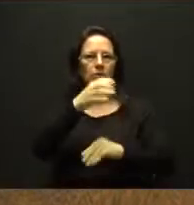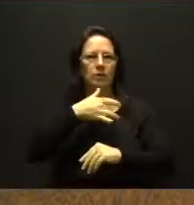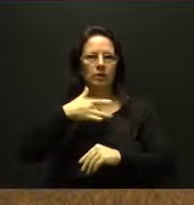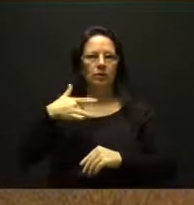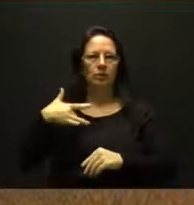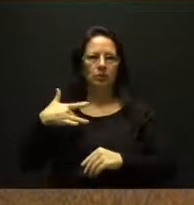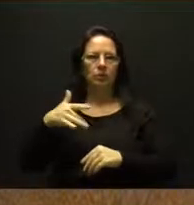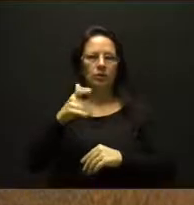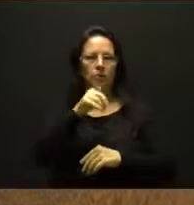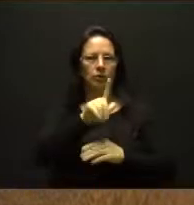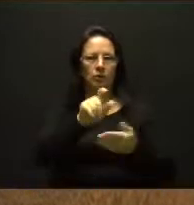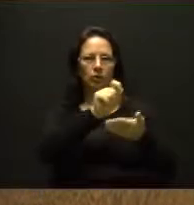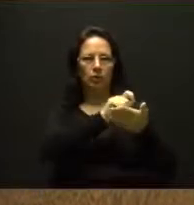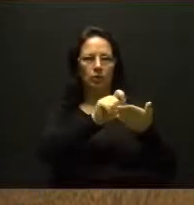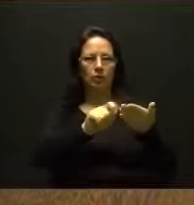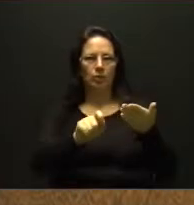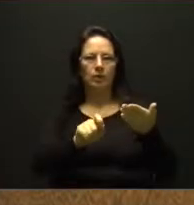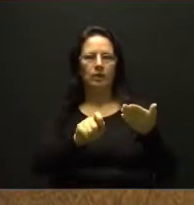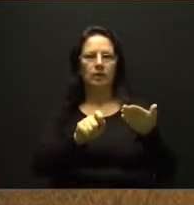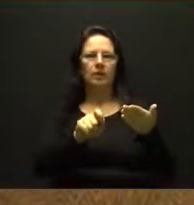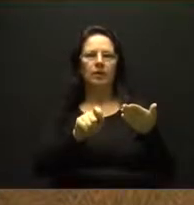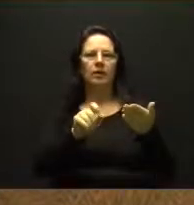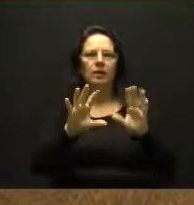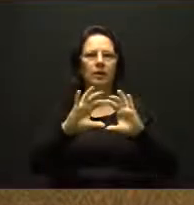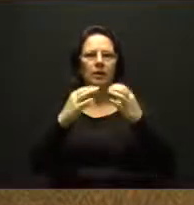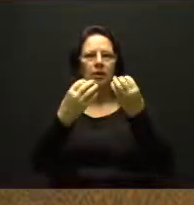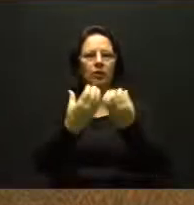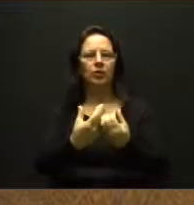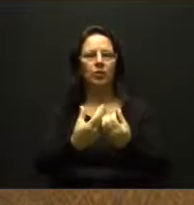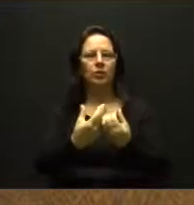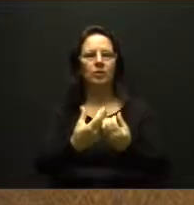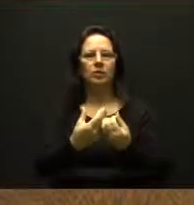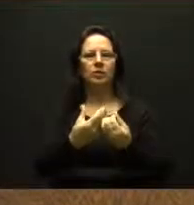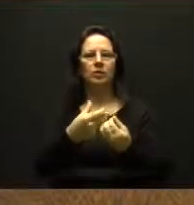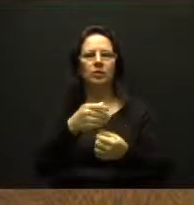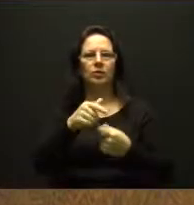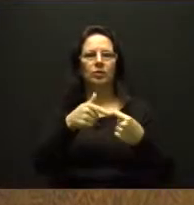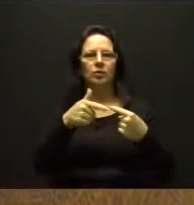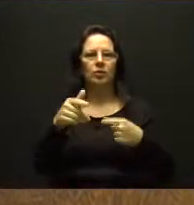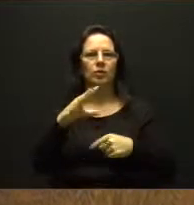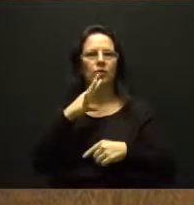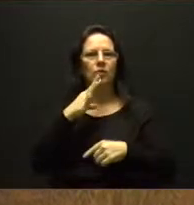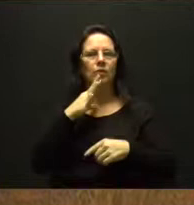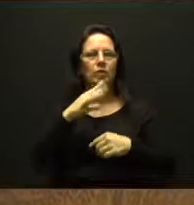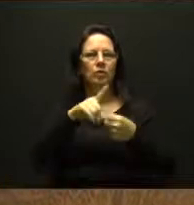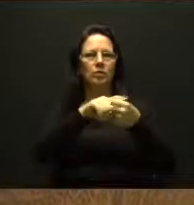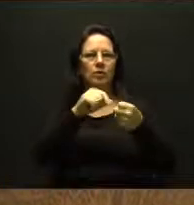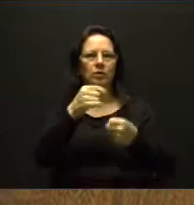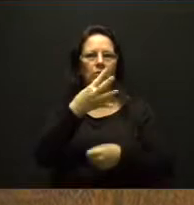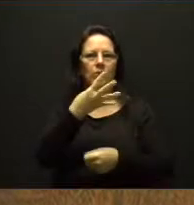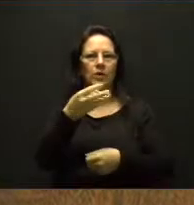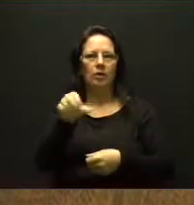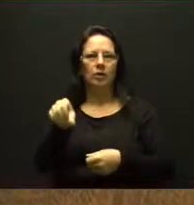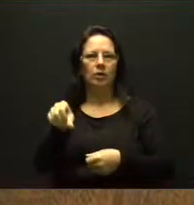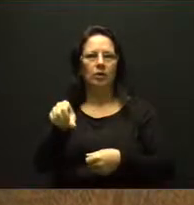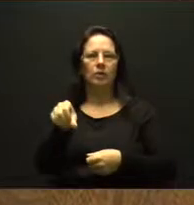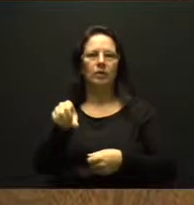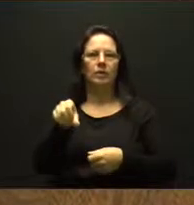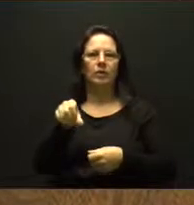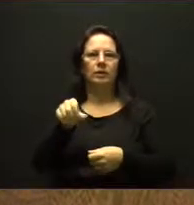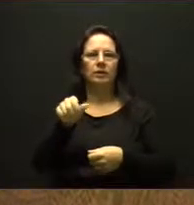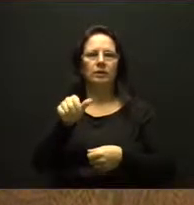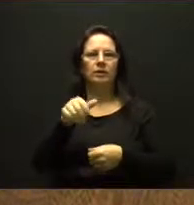e dá outras providências essas comissões usando da prerrogativa prevista no artigo 49 do regimento interno